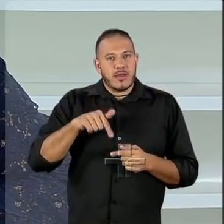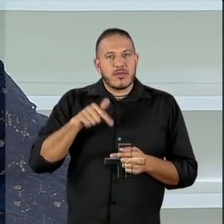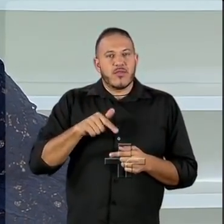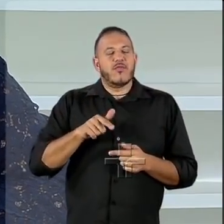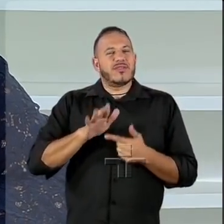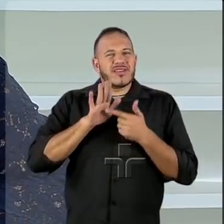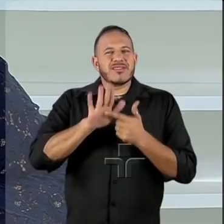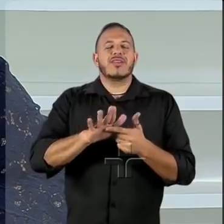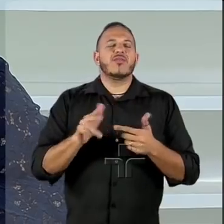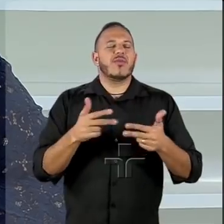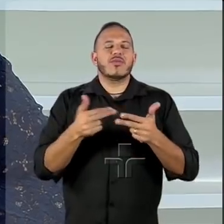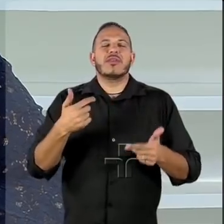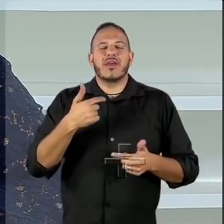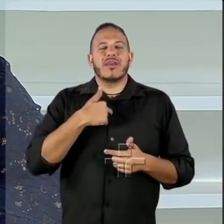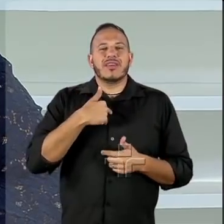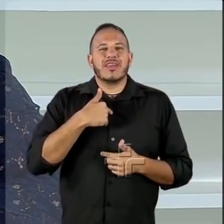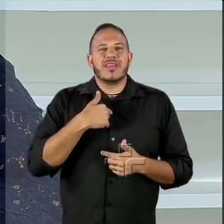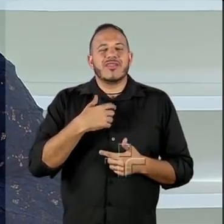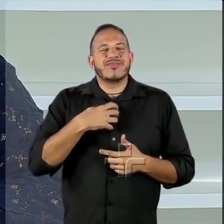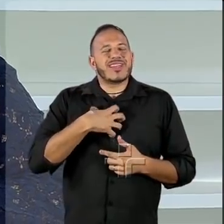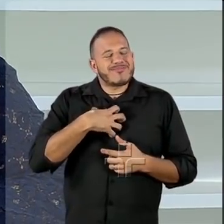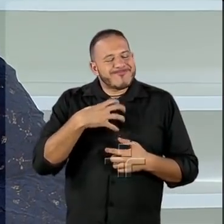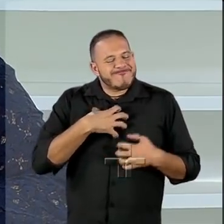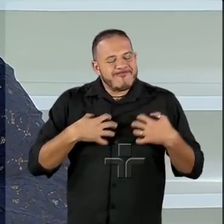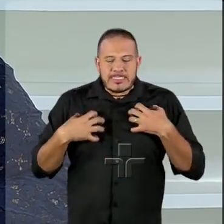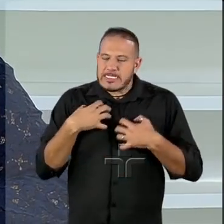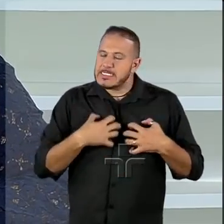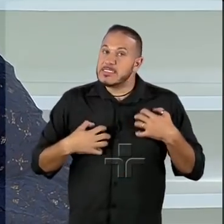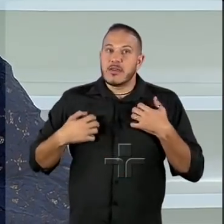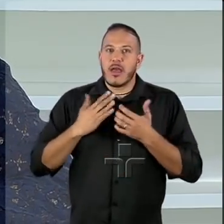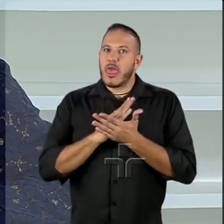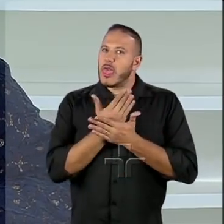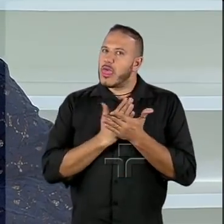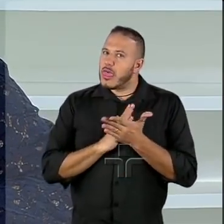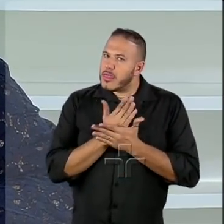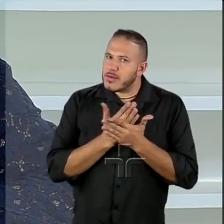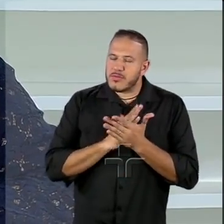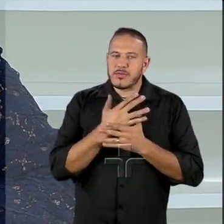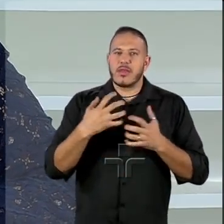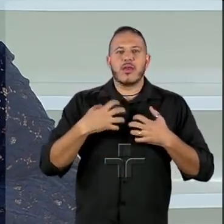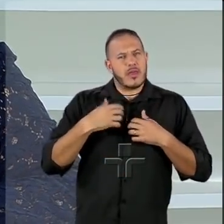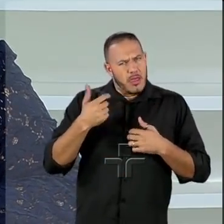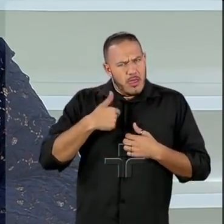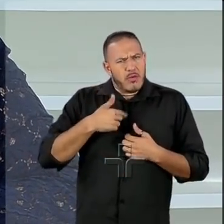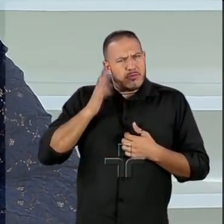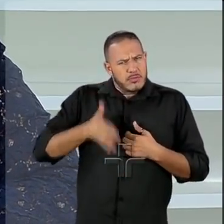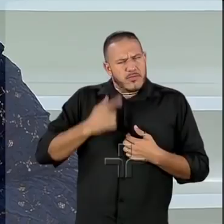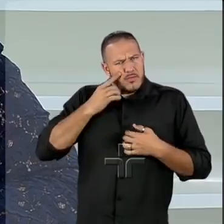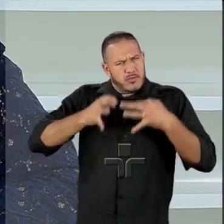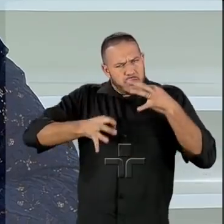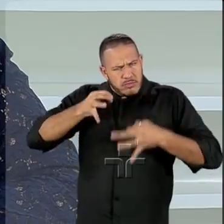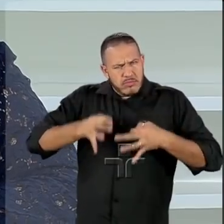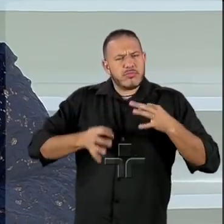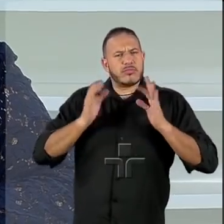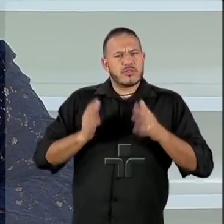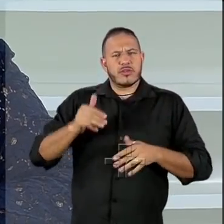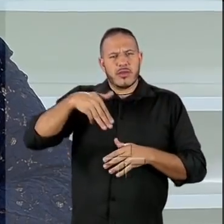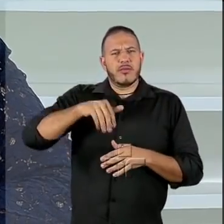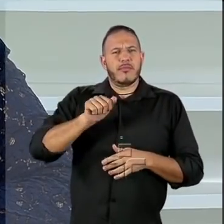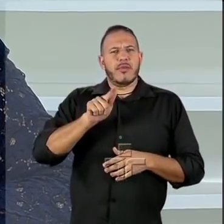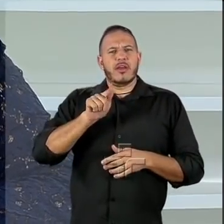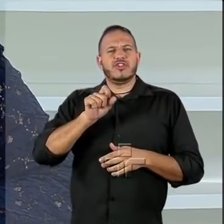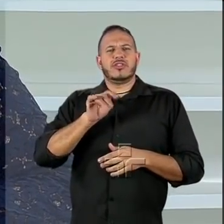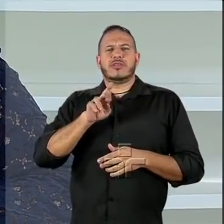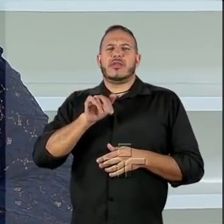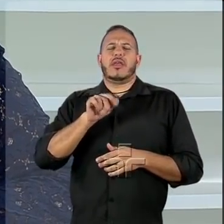uma coisa que está me incomodando. Como magistrada que fui, magistrada de carreira,